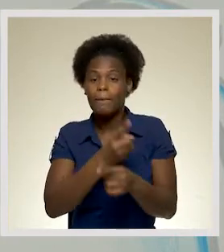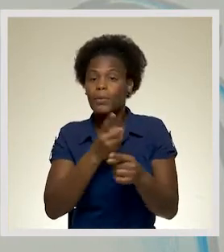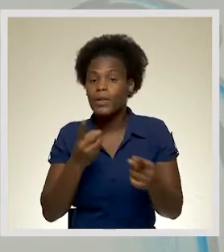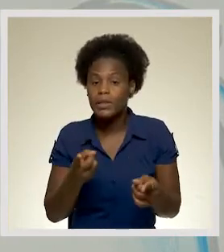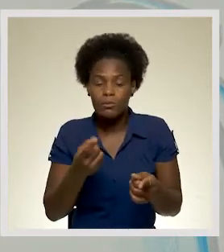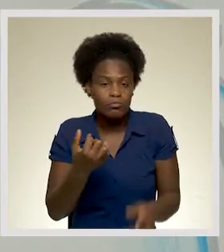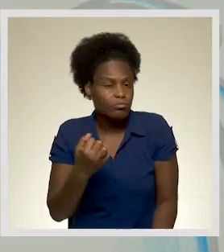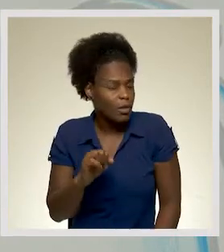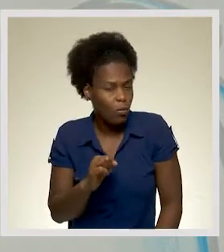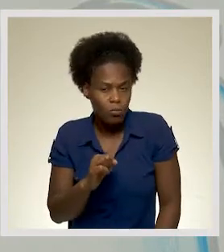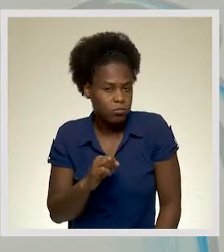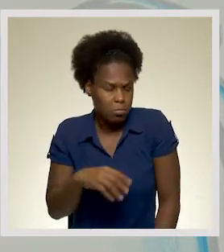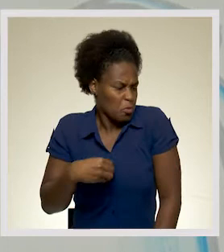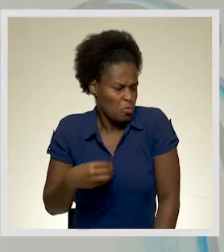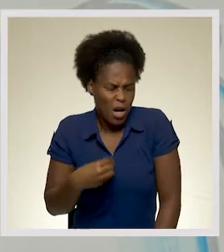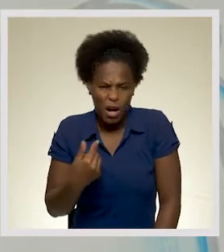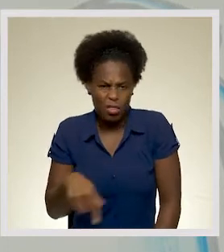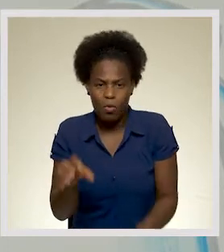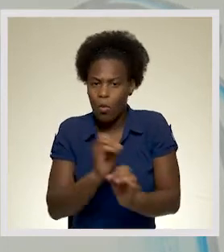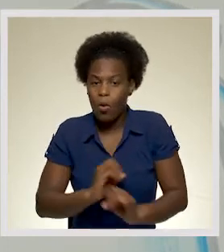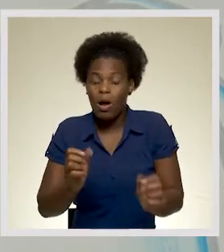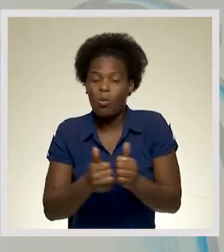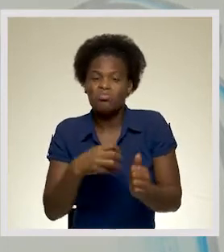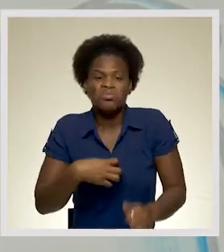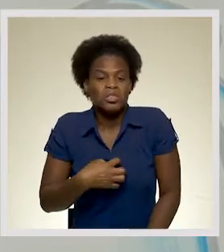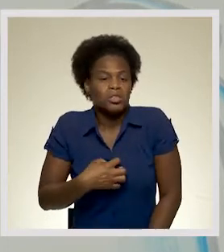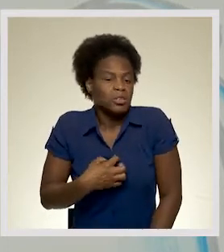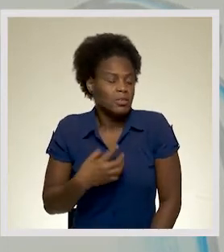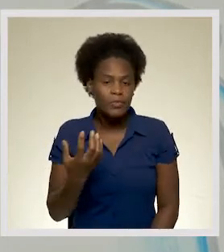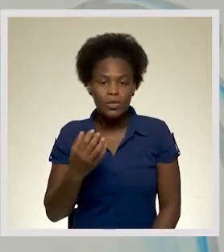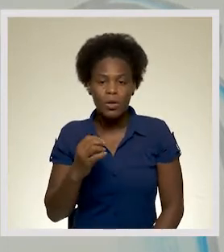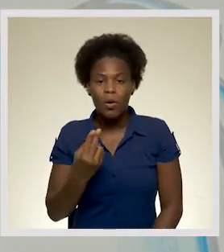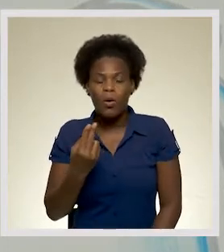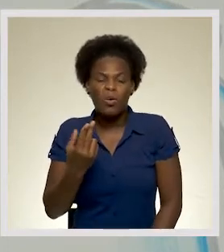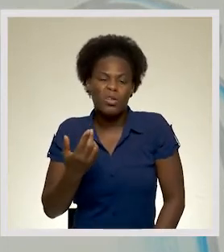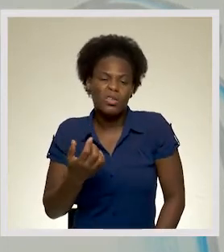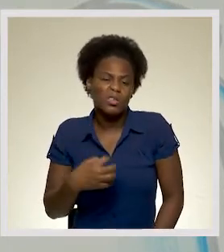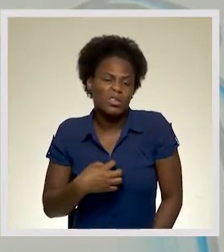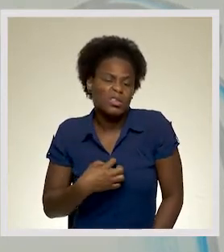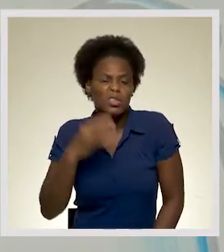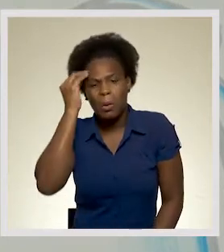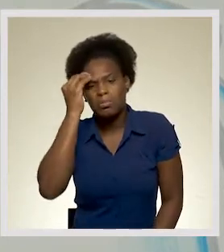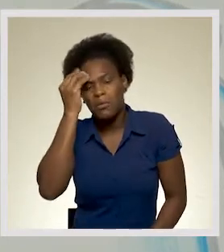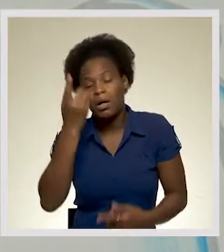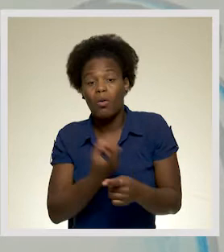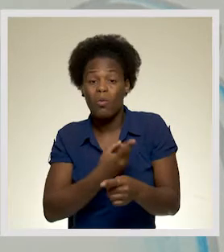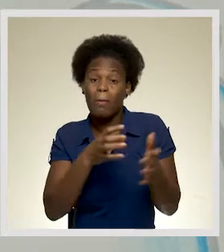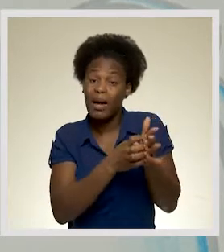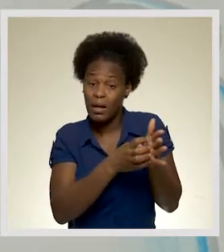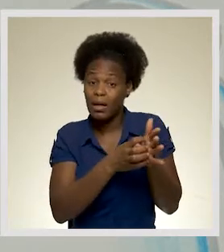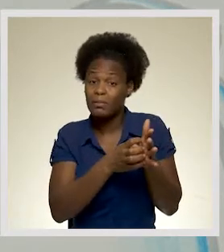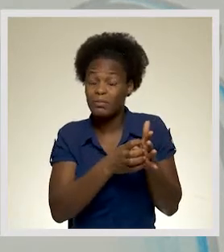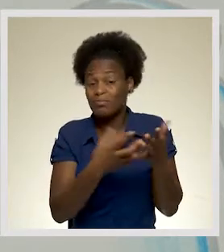estão preocupados com o sentimentalismo, o saudosismo, que foi uma marca